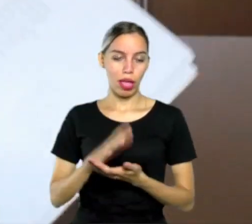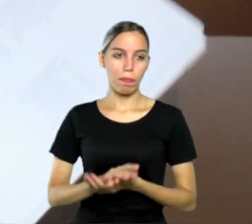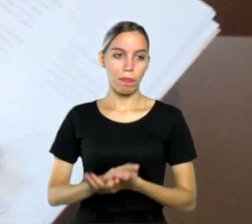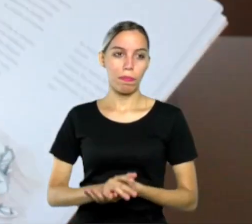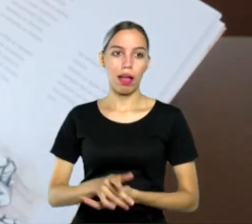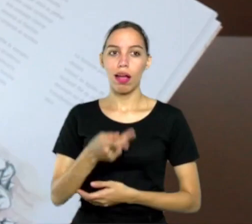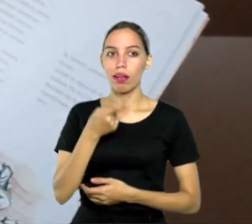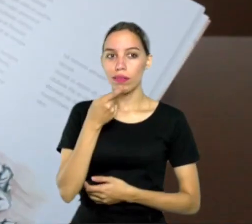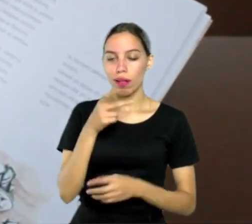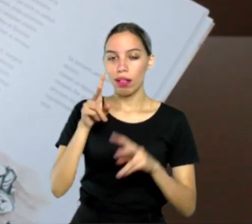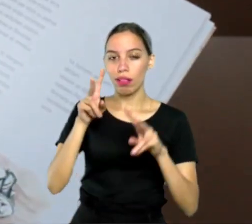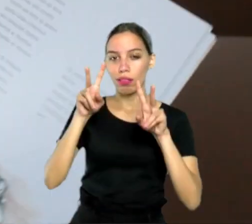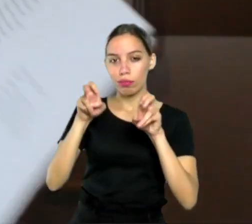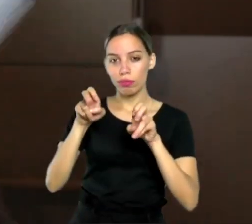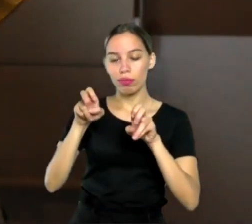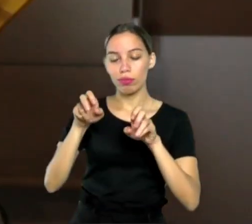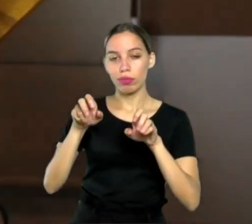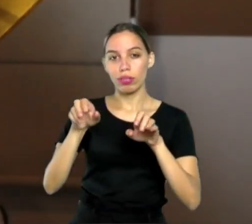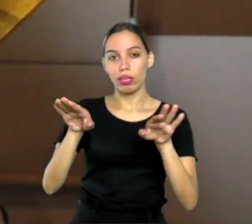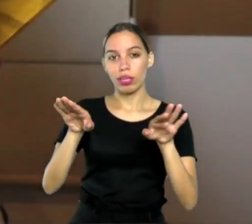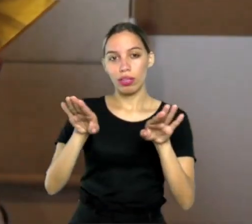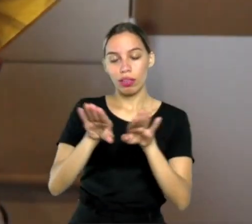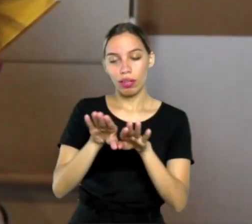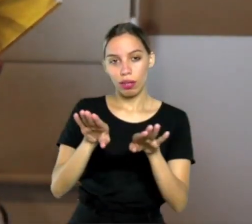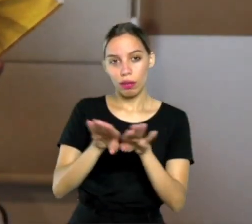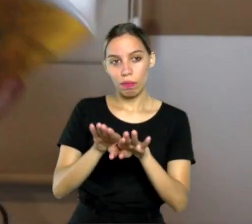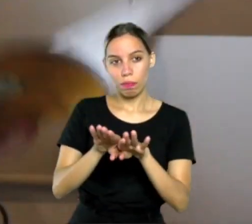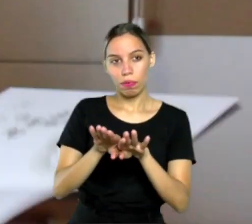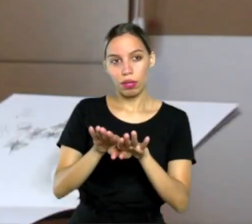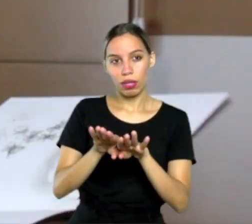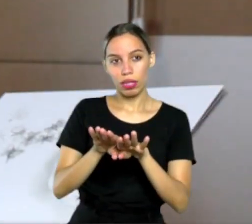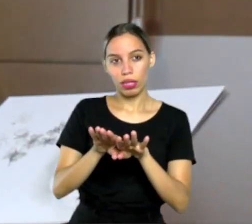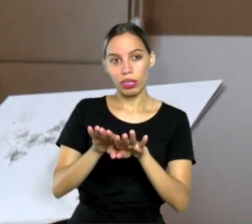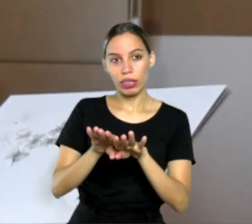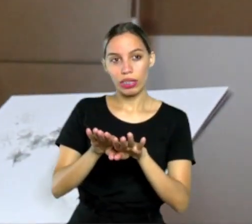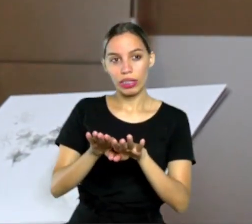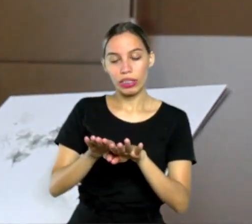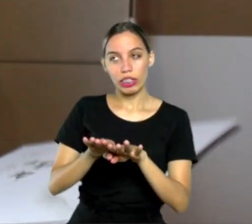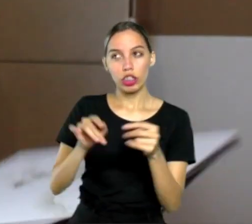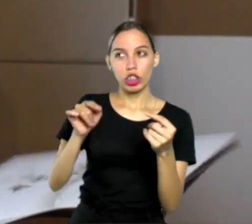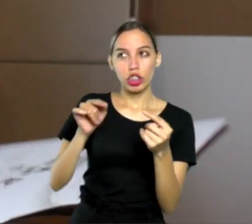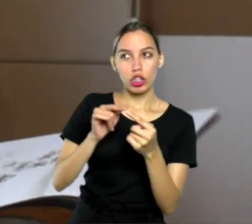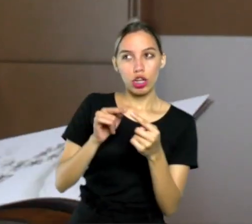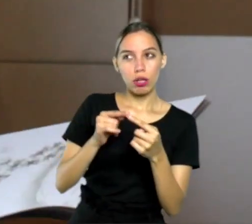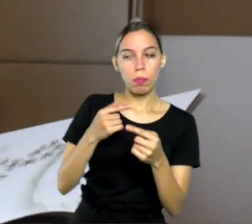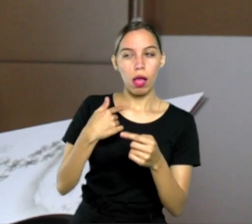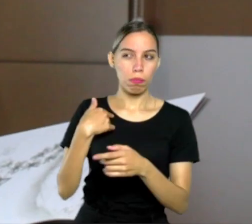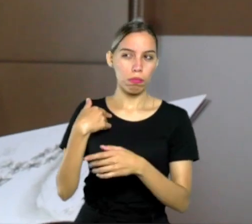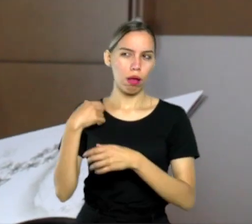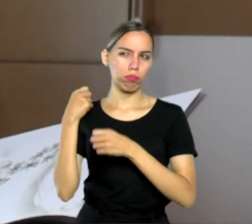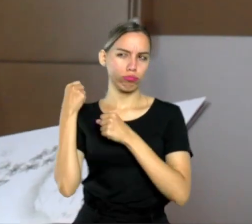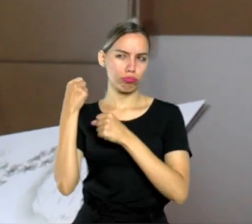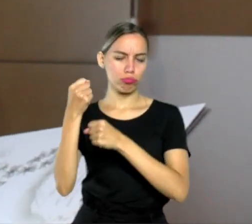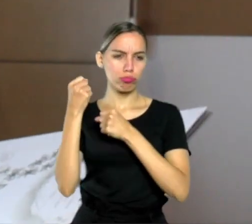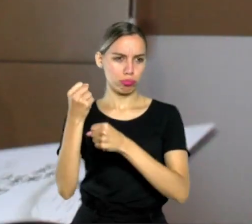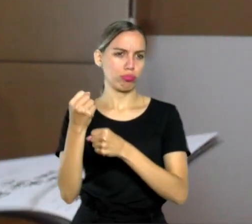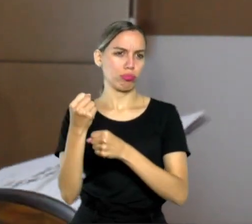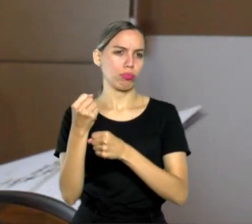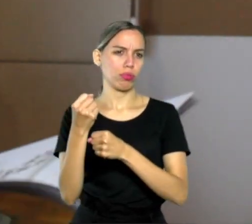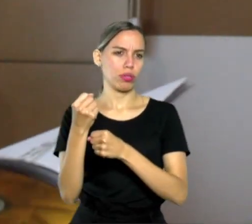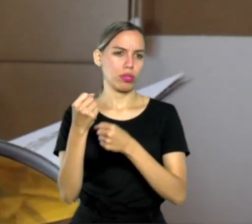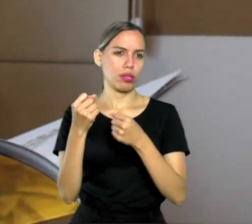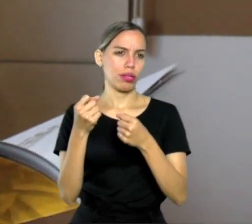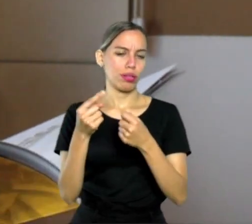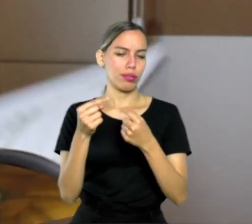também da minha... meio que poemas meio militantes, assim, sem falar em militância, né?